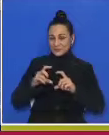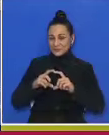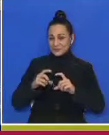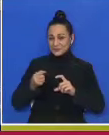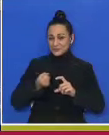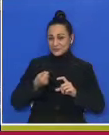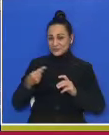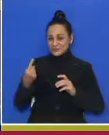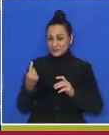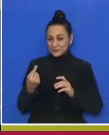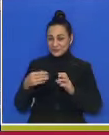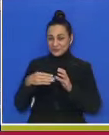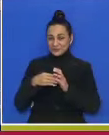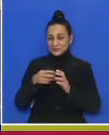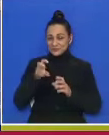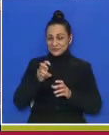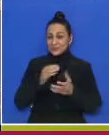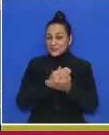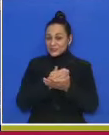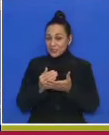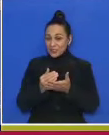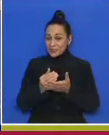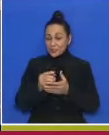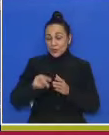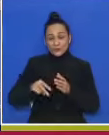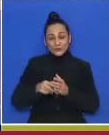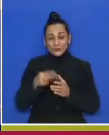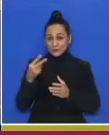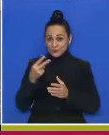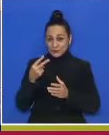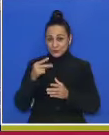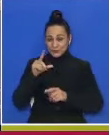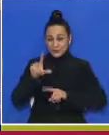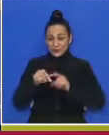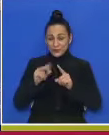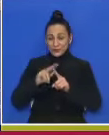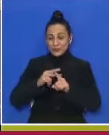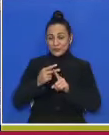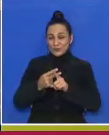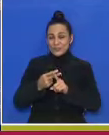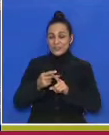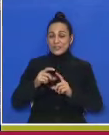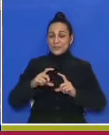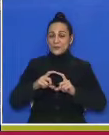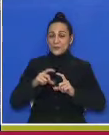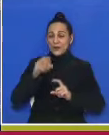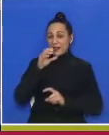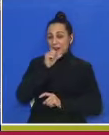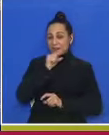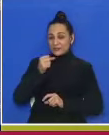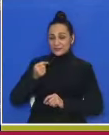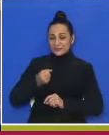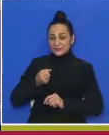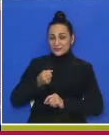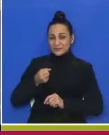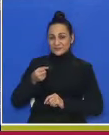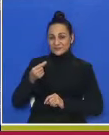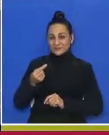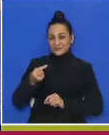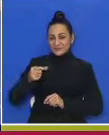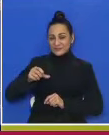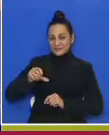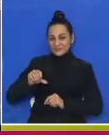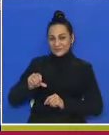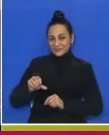01 a 50. Já começou o segundo sorteio da dupla Sena. Bola laranja, número 19.